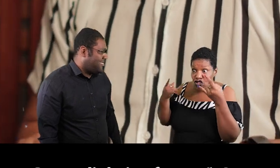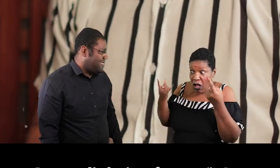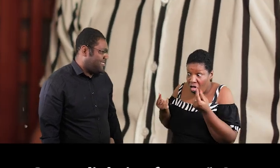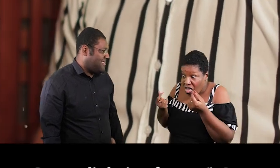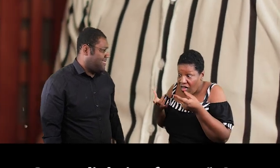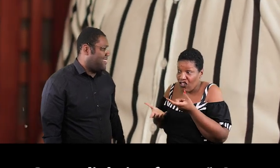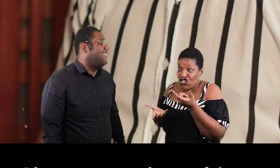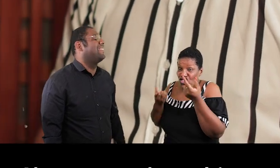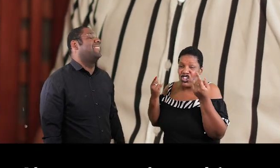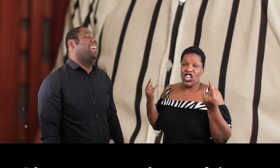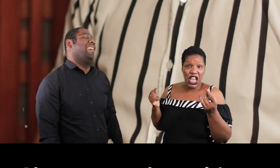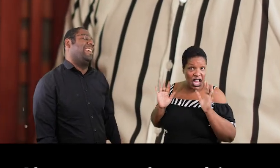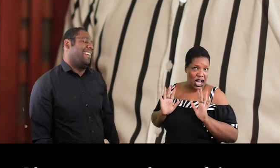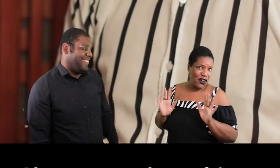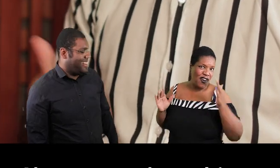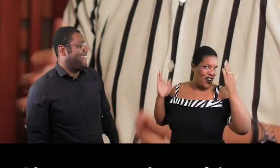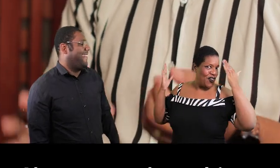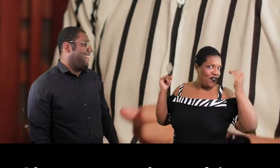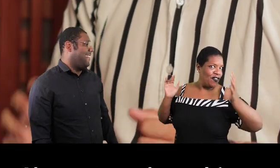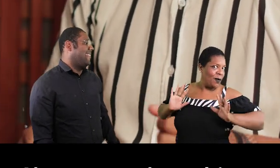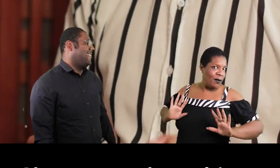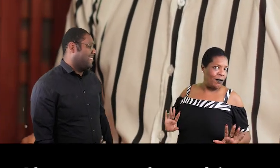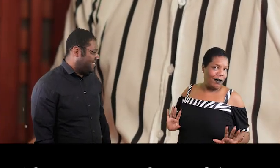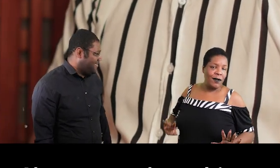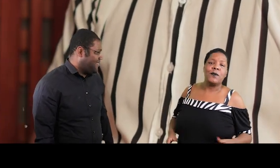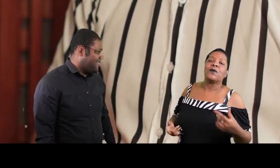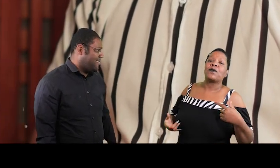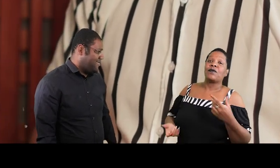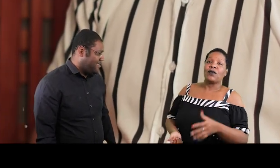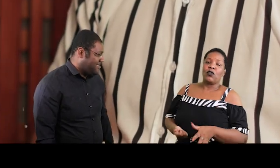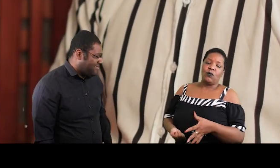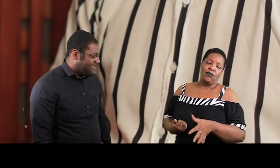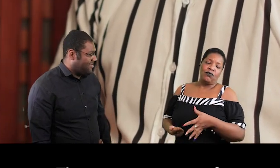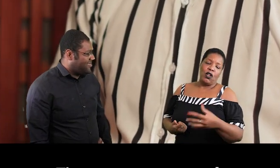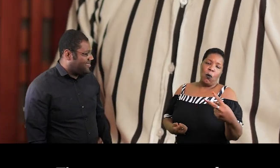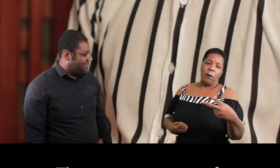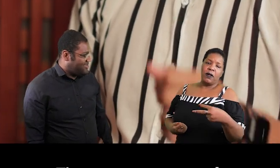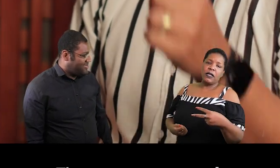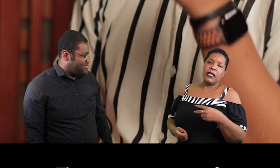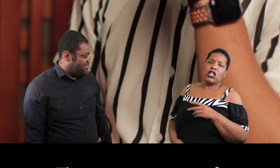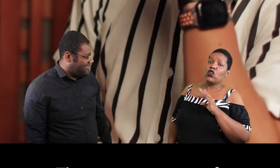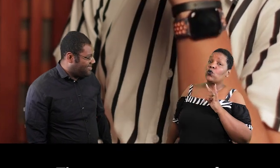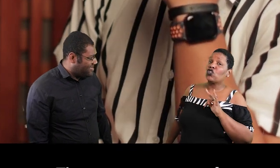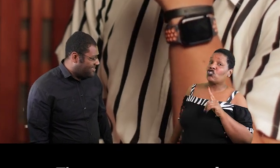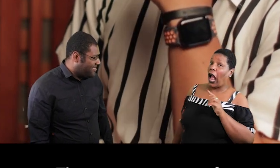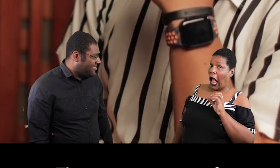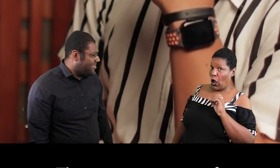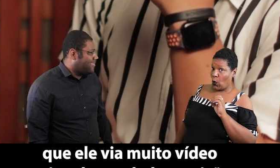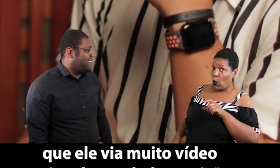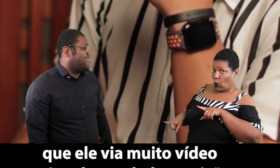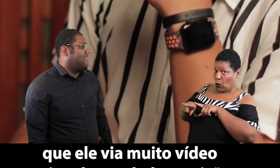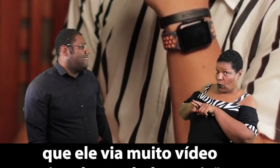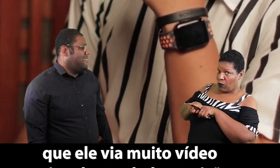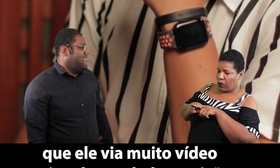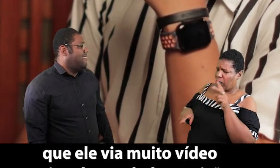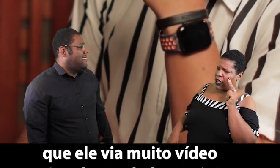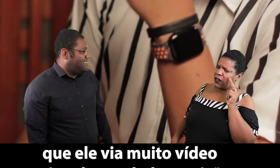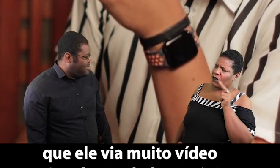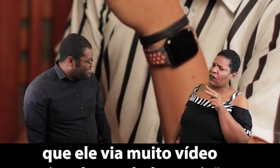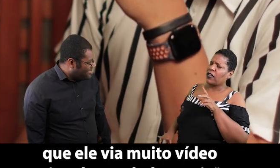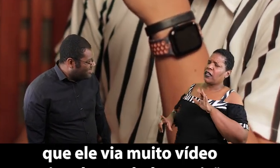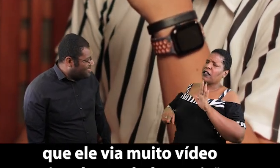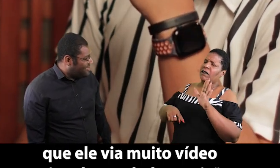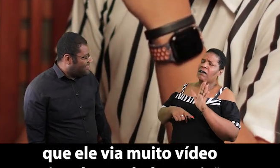não. Aí eu mostrava só o pandeiro. E o Thiago tava na sacada, que ele via muito vídeo, assim,